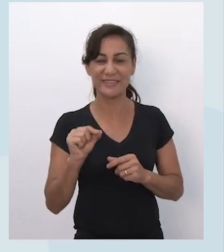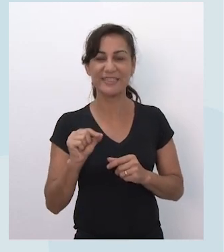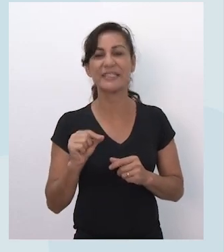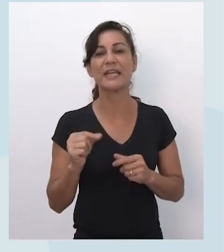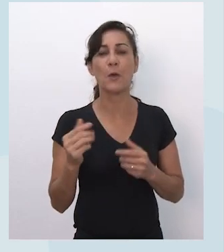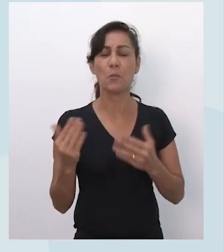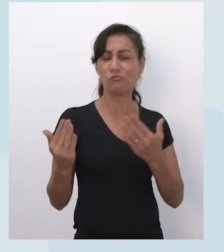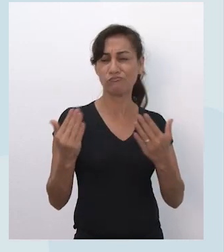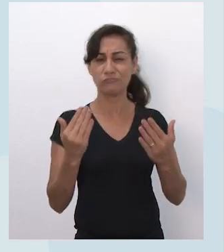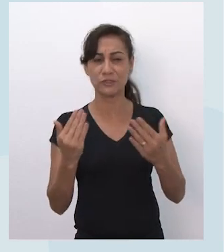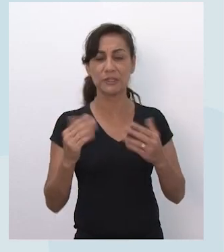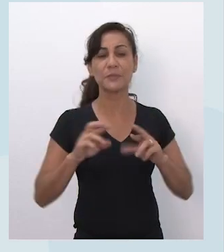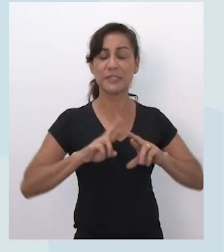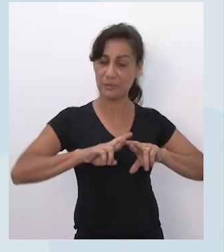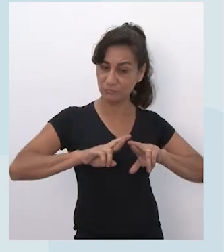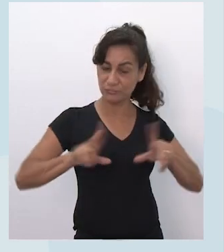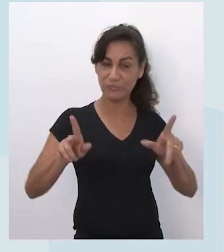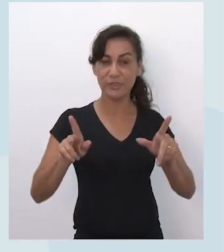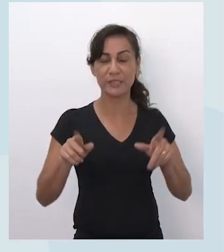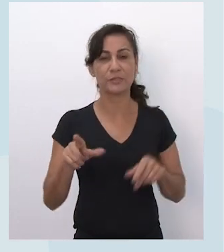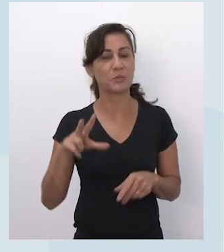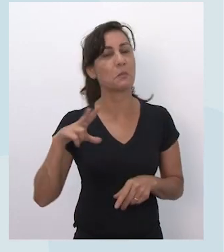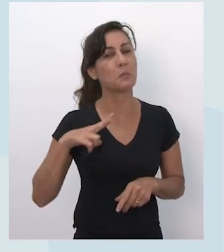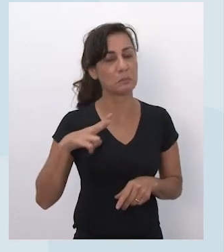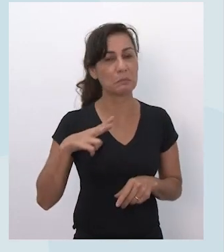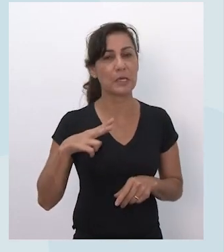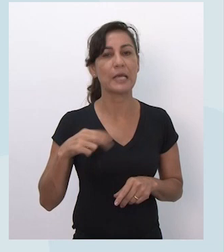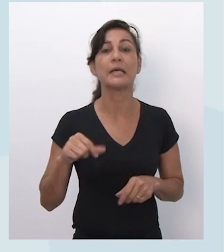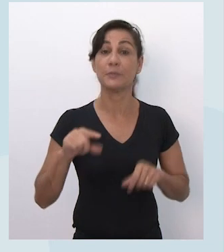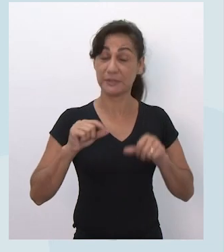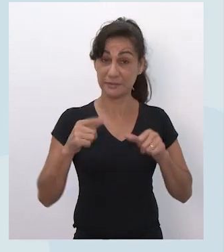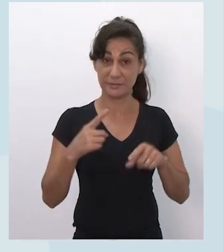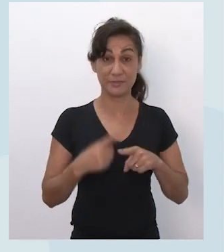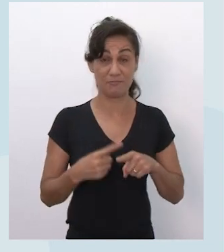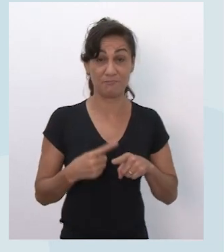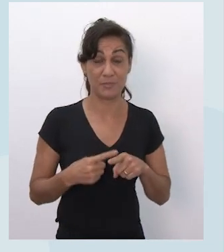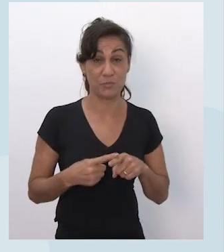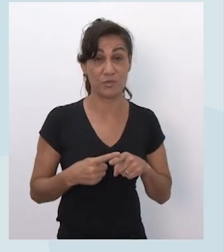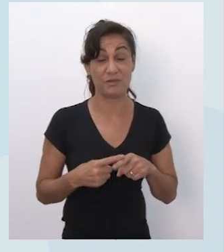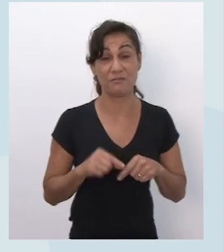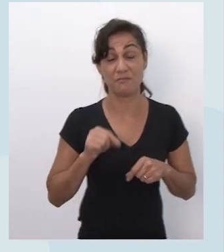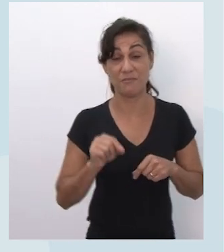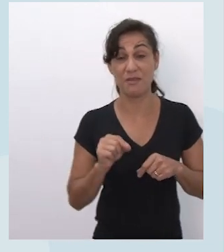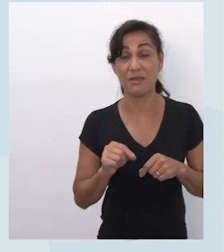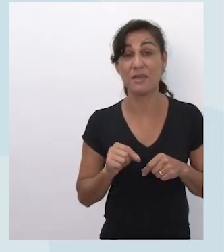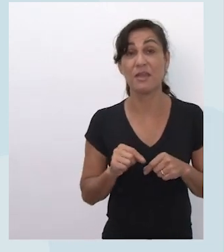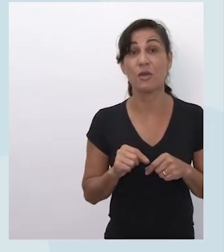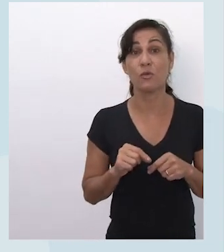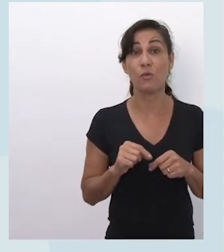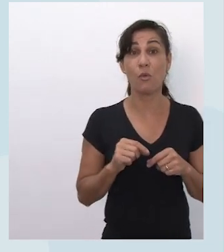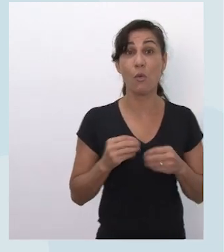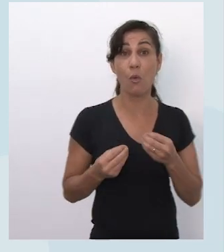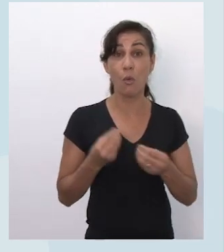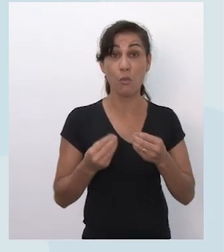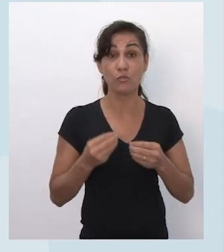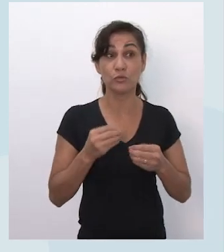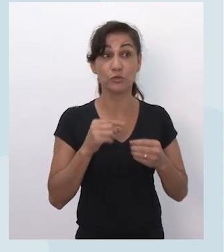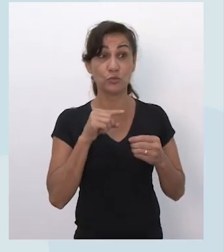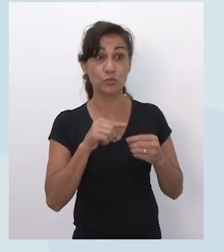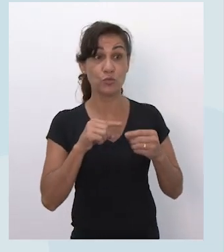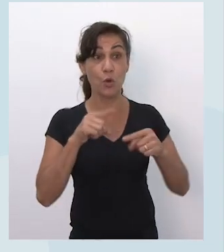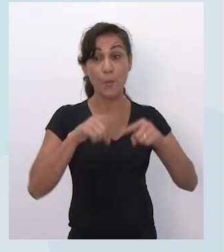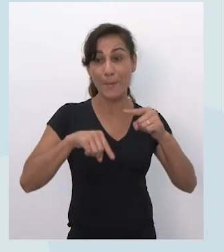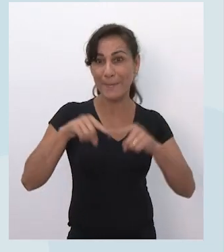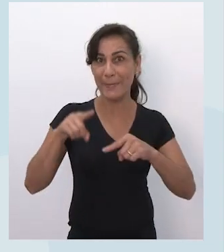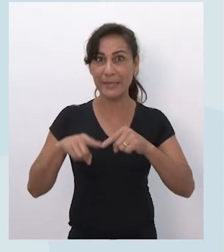suas particularidades. Já o princípio da distribuição, ele exprime como os objetos se repartem pelo